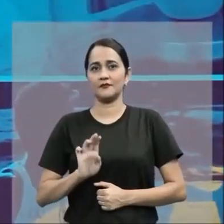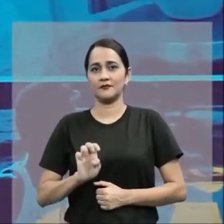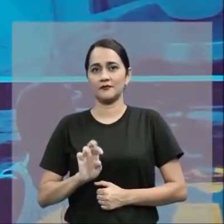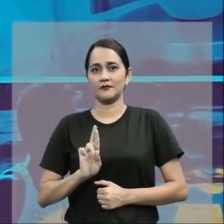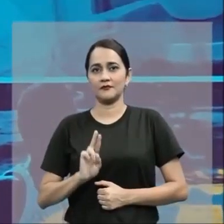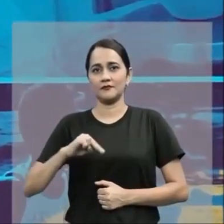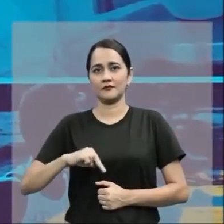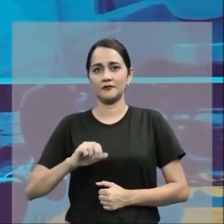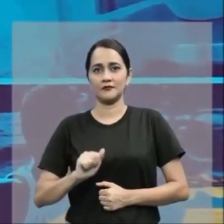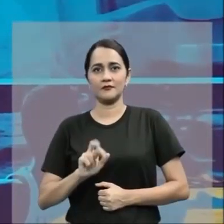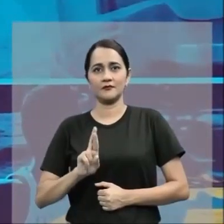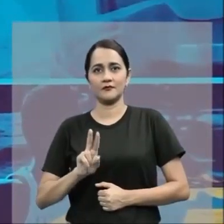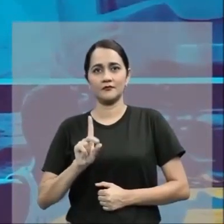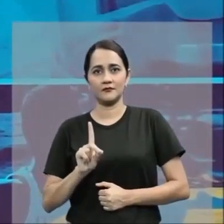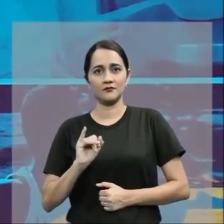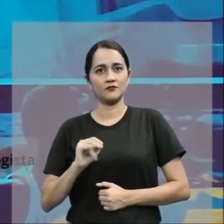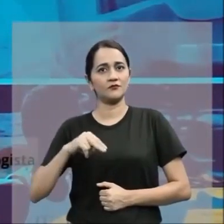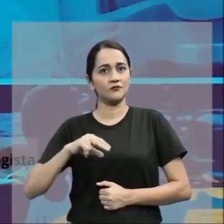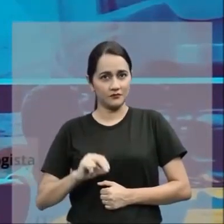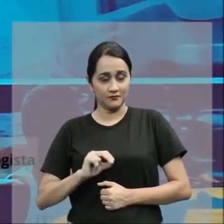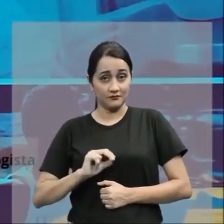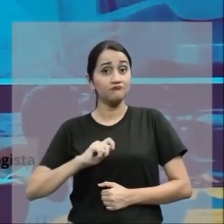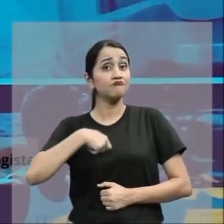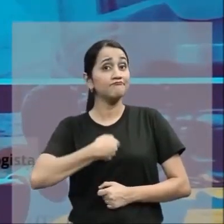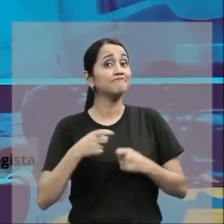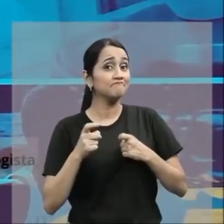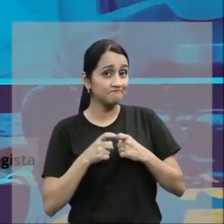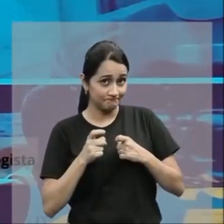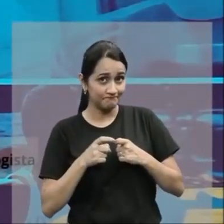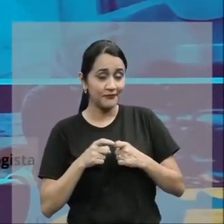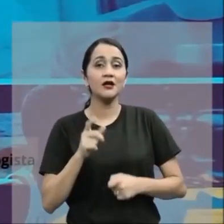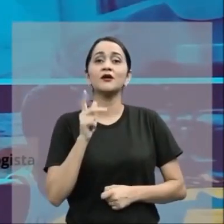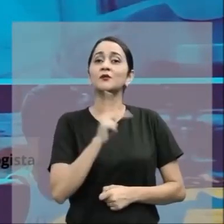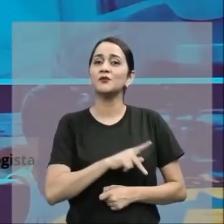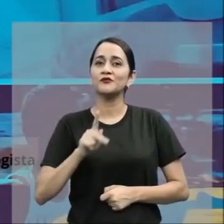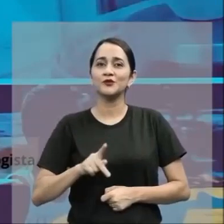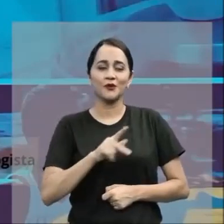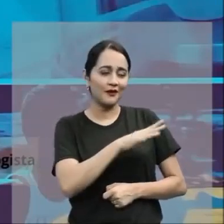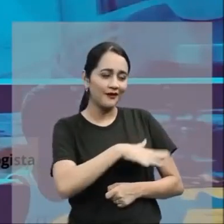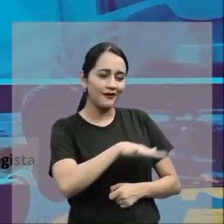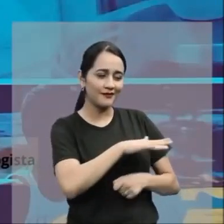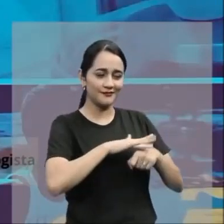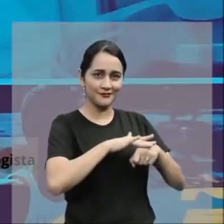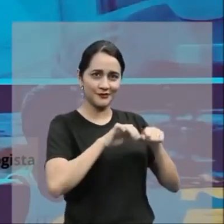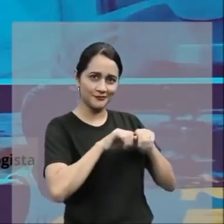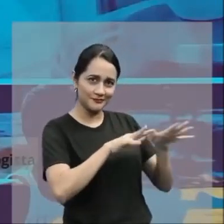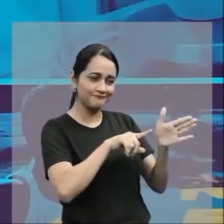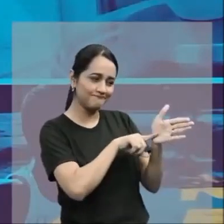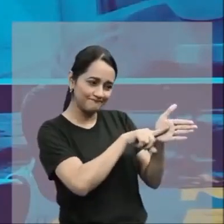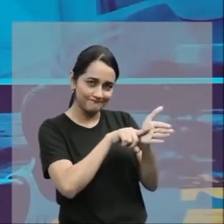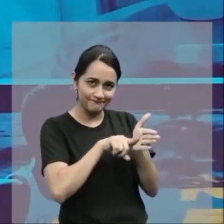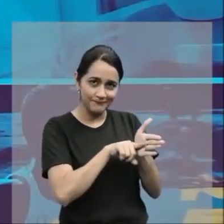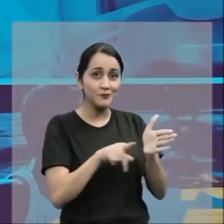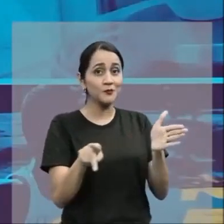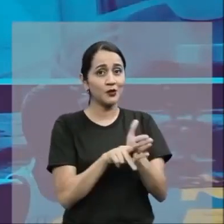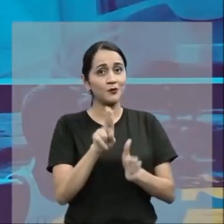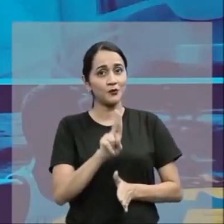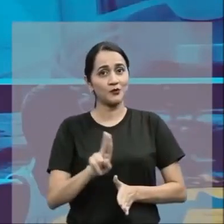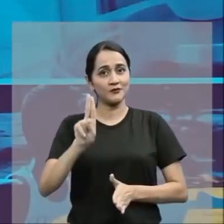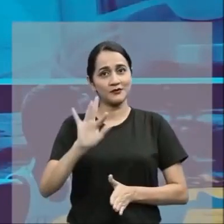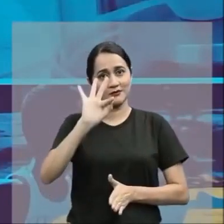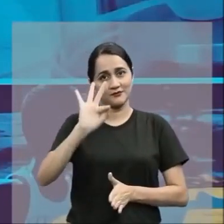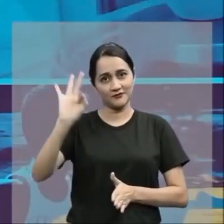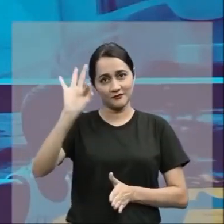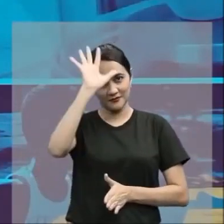Bernardino Cláudio de Albuquerque, eu sou médico, sou professor da cadeira de infectologia da Universidade Federal